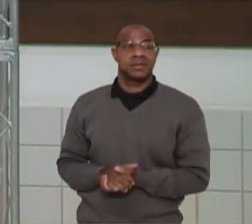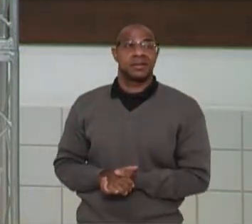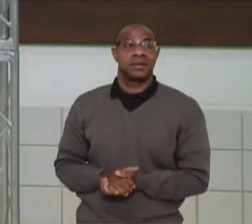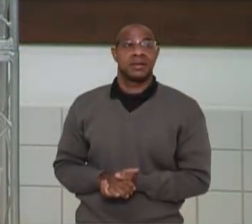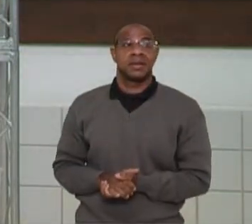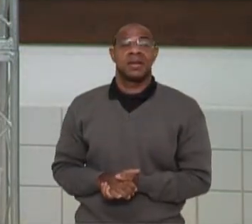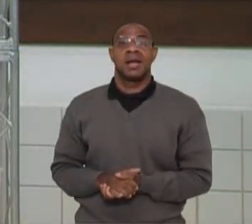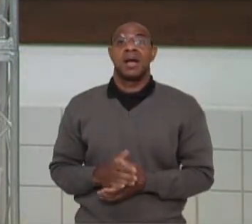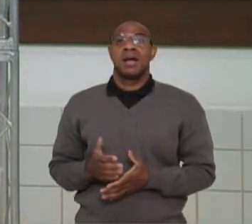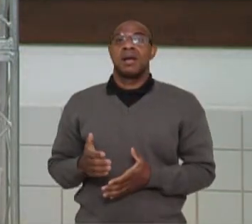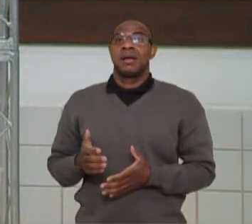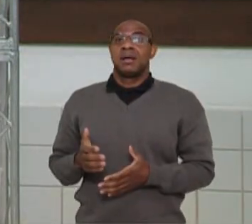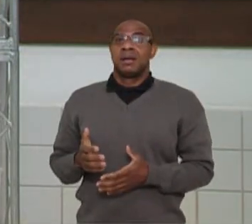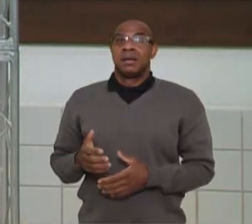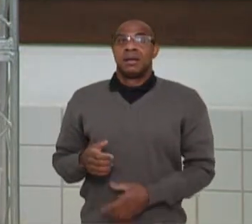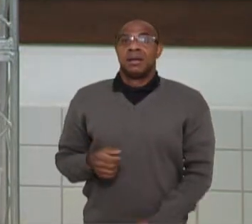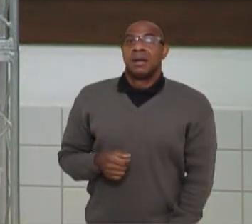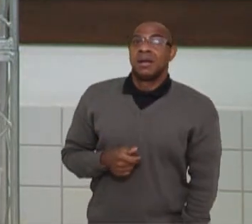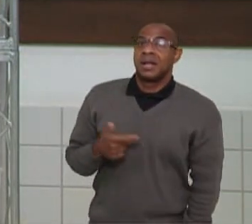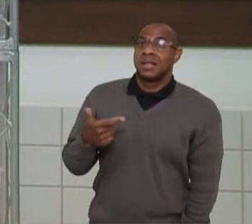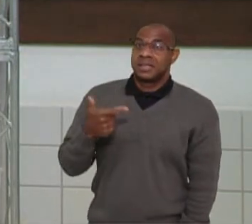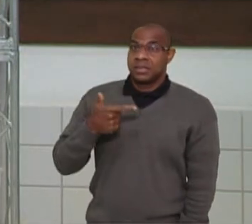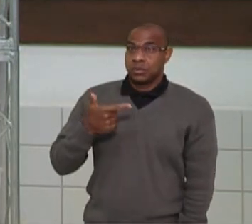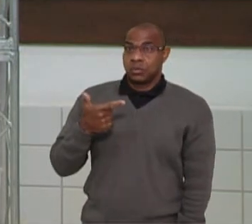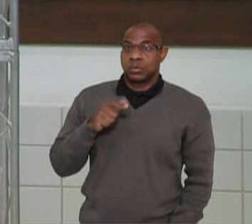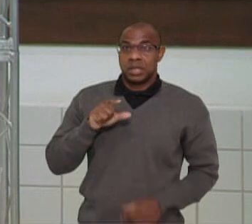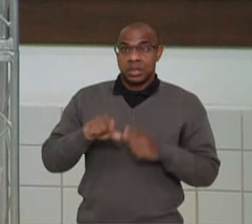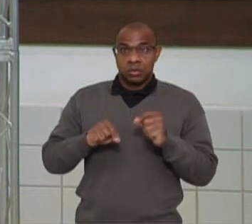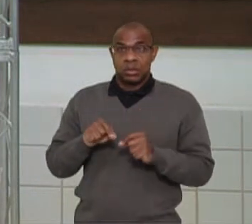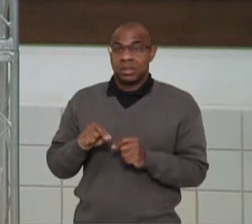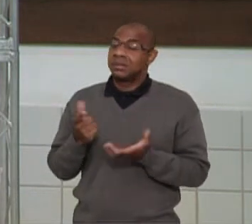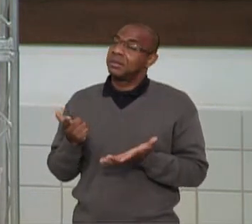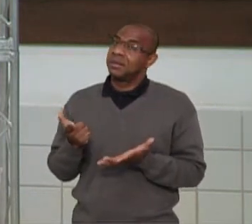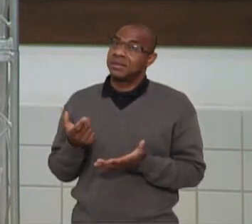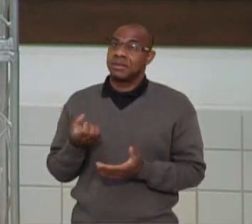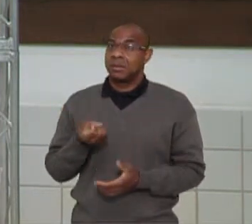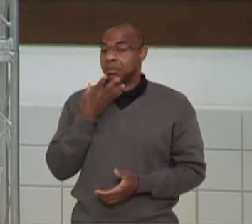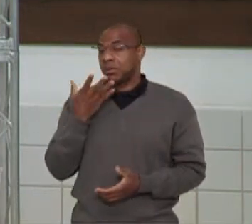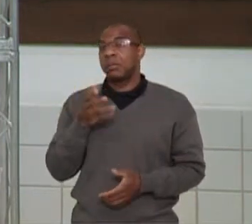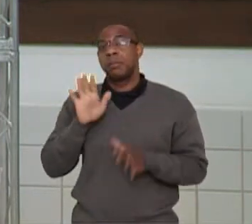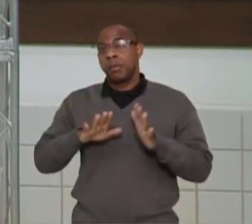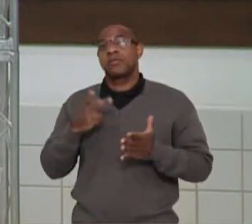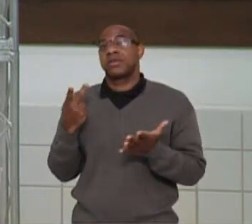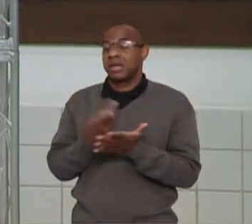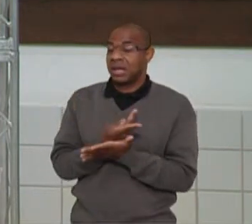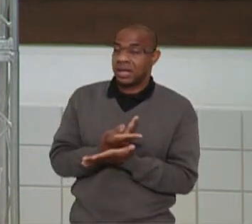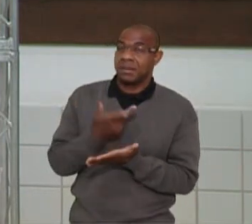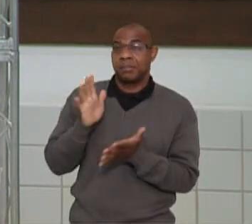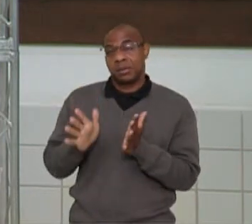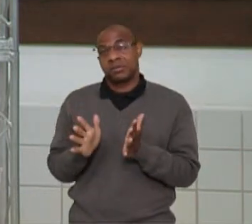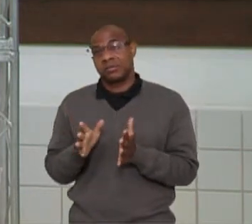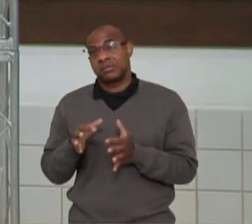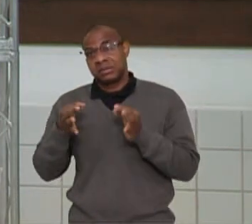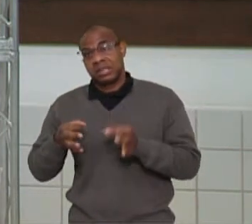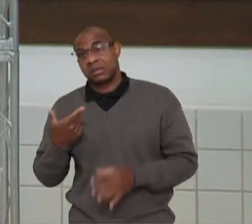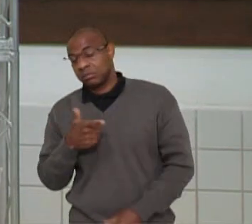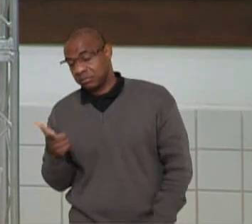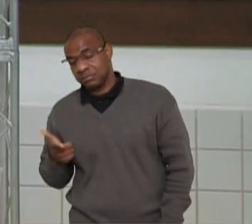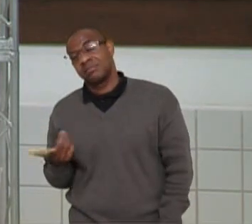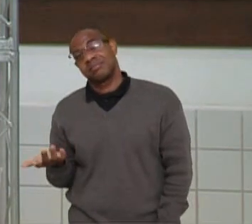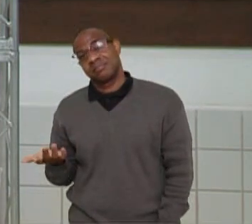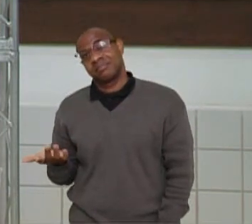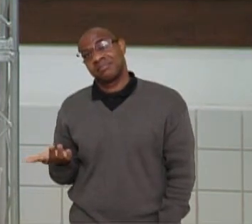A segunda opção nem sempre funciona. Até aqui tem funcionado porque normalmente eu posso isolar essa escolha, independente das